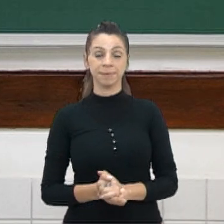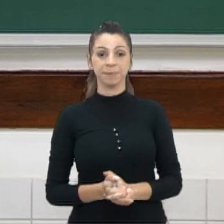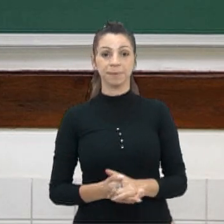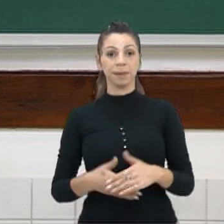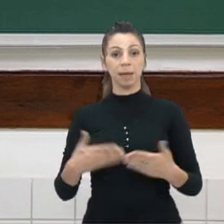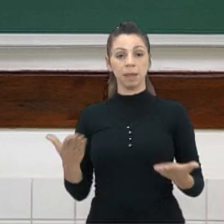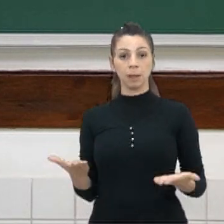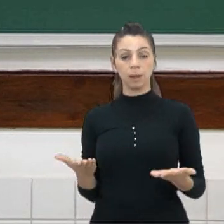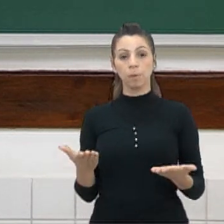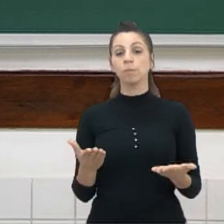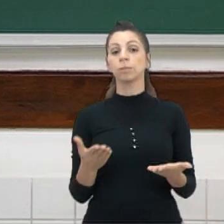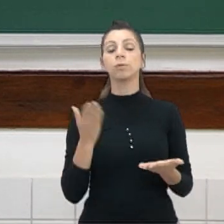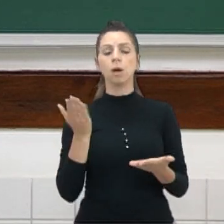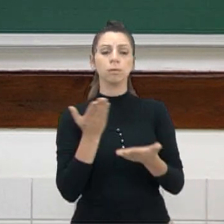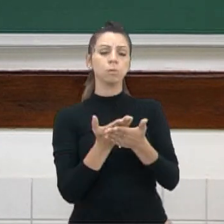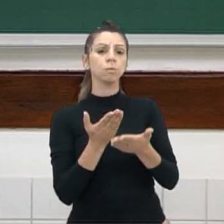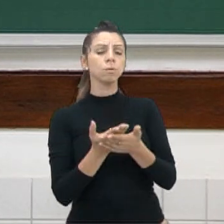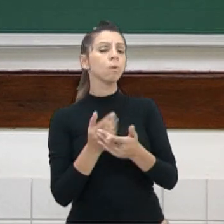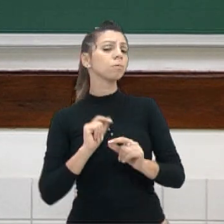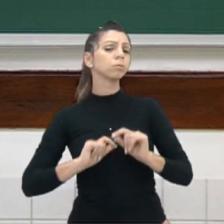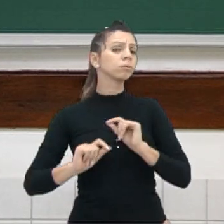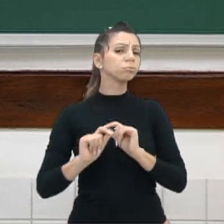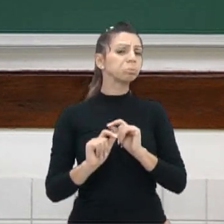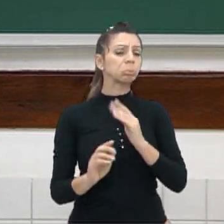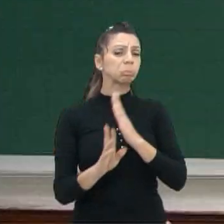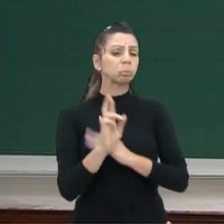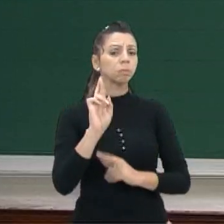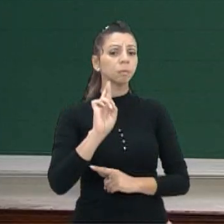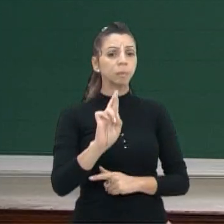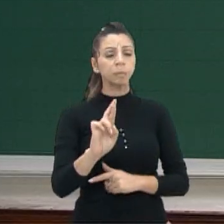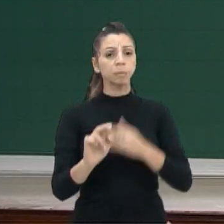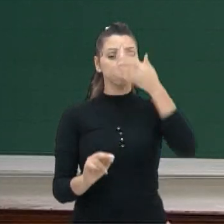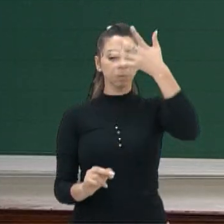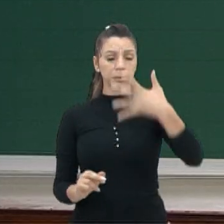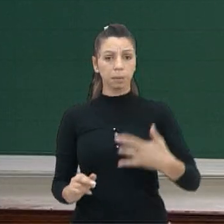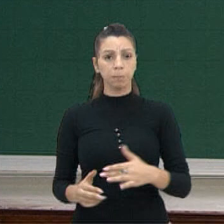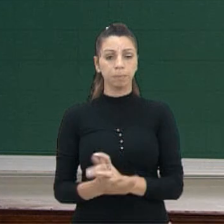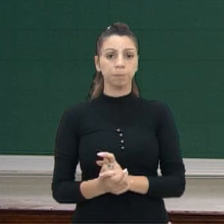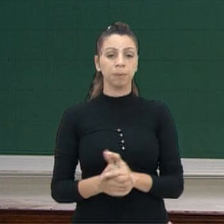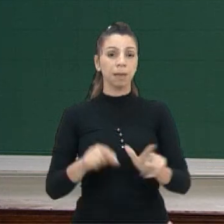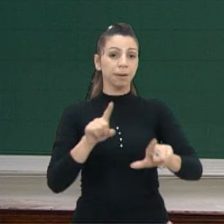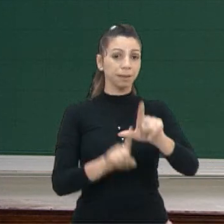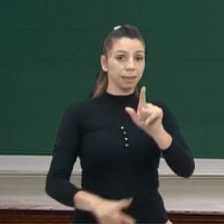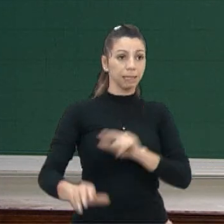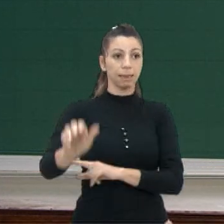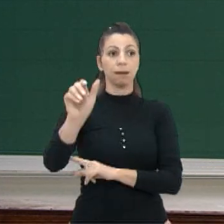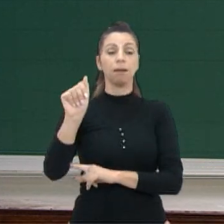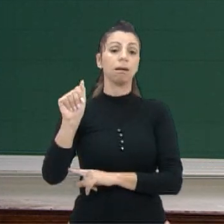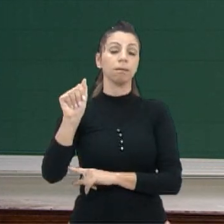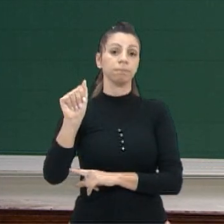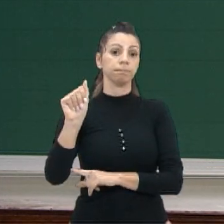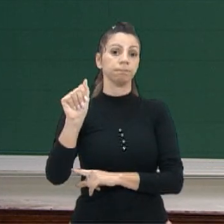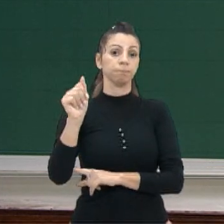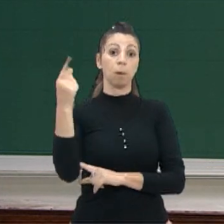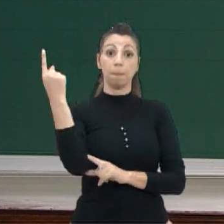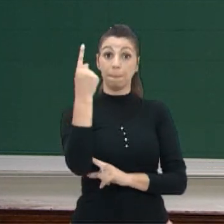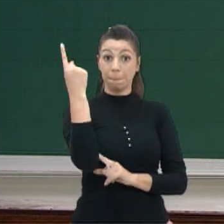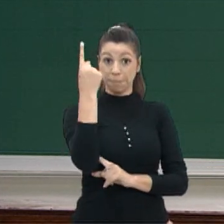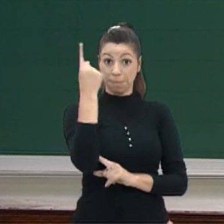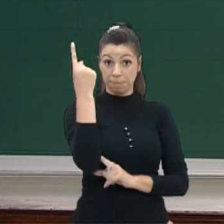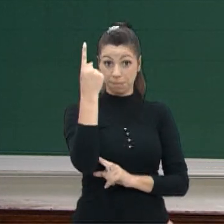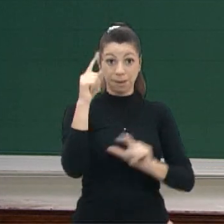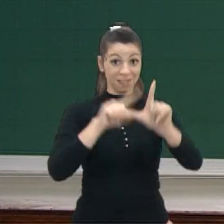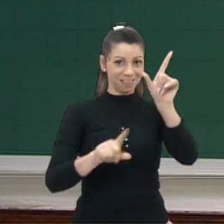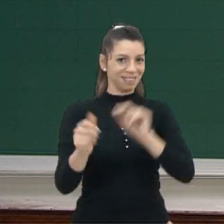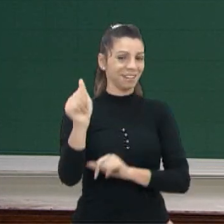Baseando-se no que já estudamos até aqui, qual é o resultado das expressões abaixo? Na letra A, qual delas? A primeira, tá? A primeira